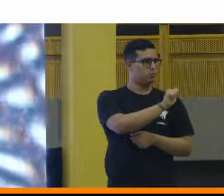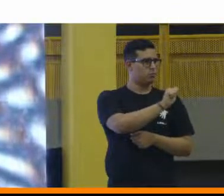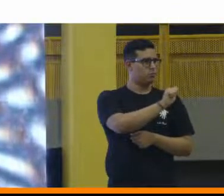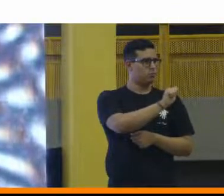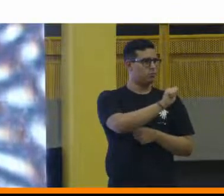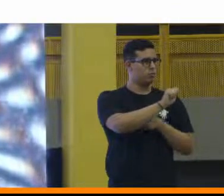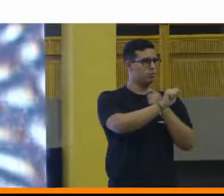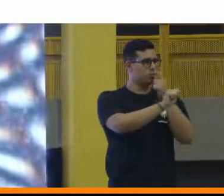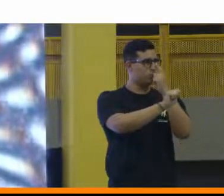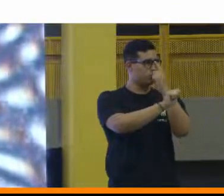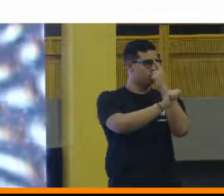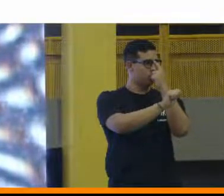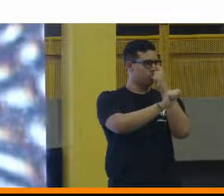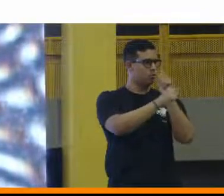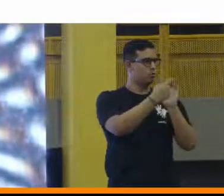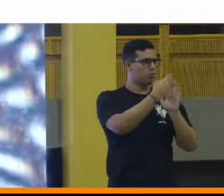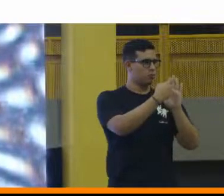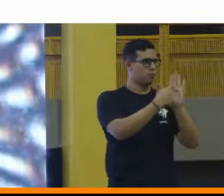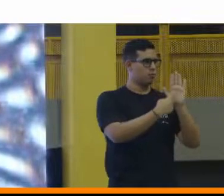Mas é mais do que isso.